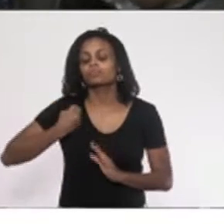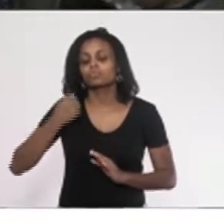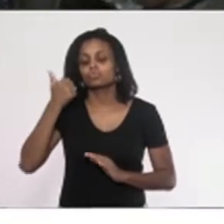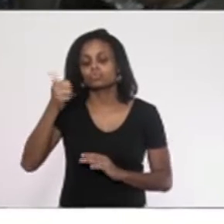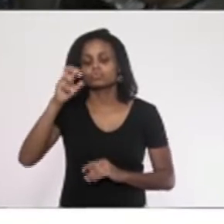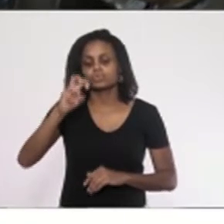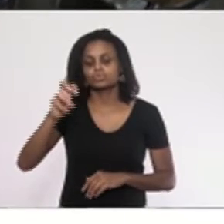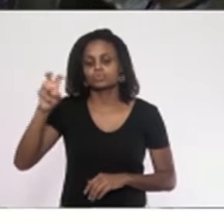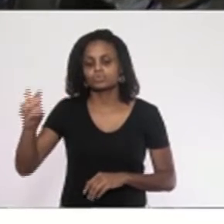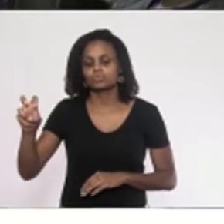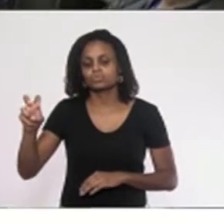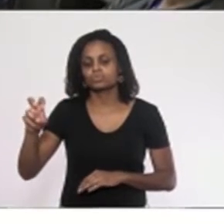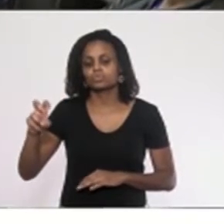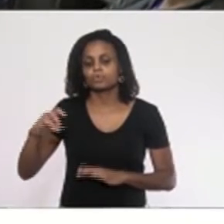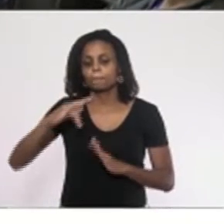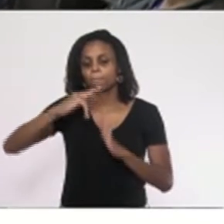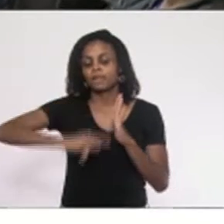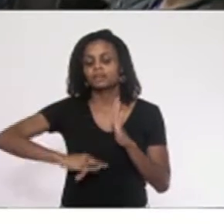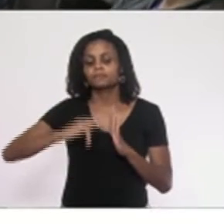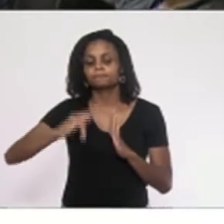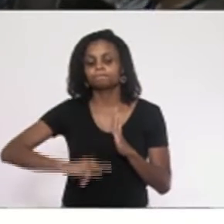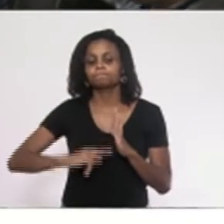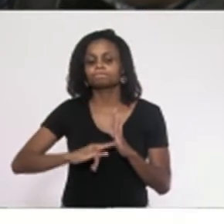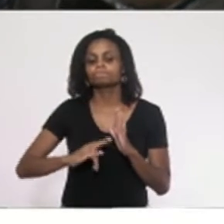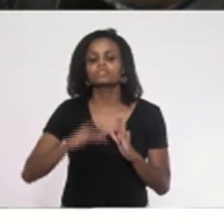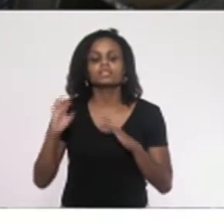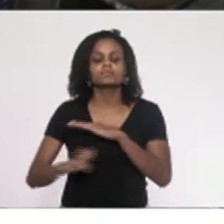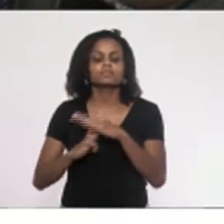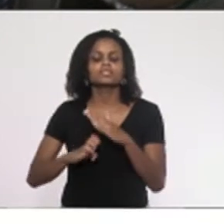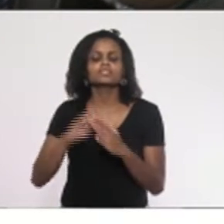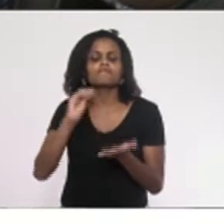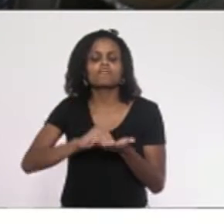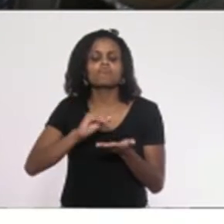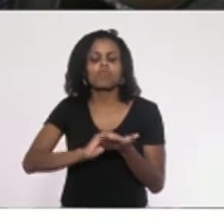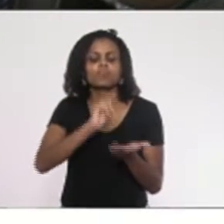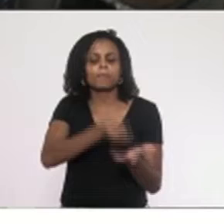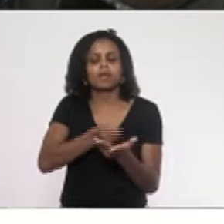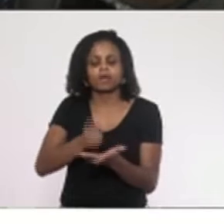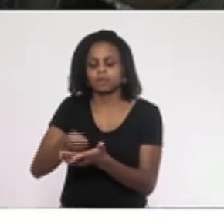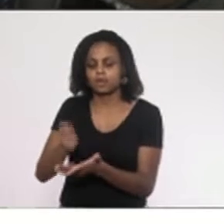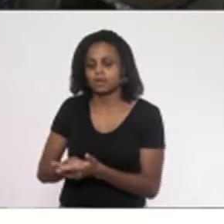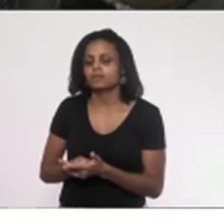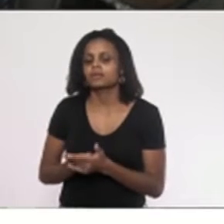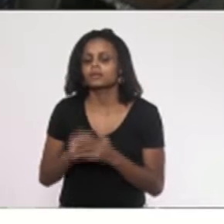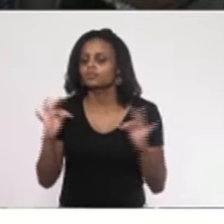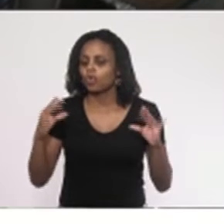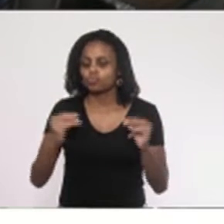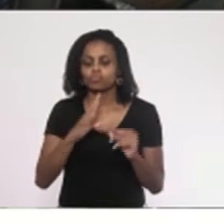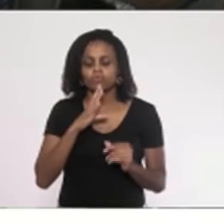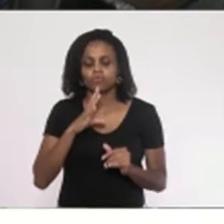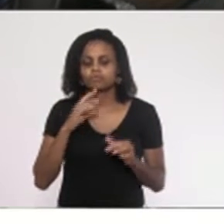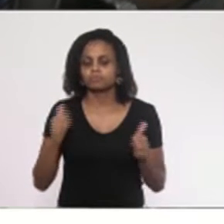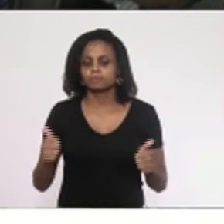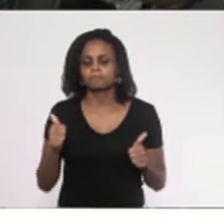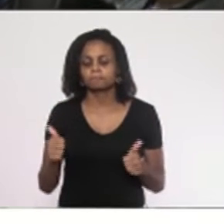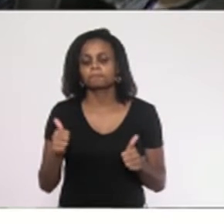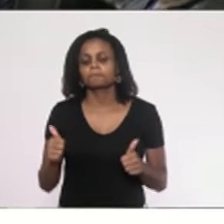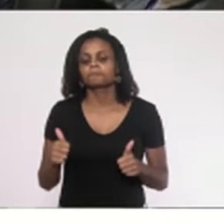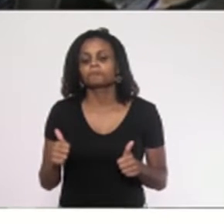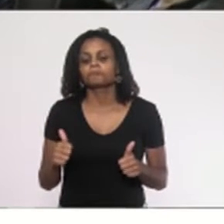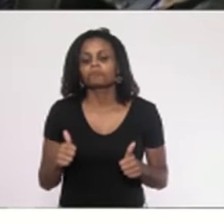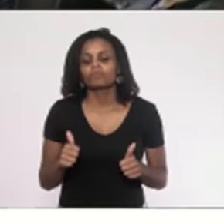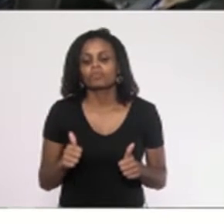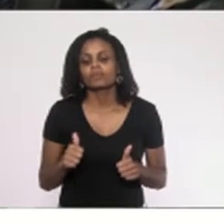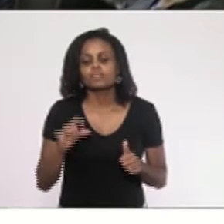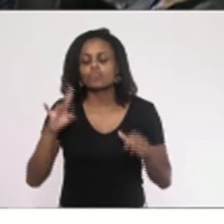155. É a lista dos 100 devedores. Quer que leia? É a lista dos 100 devedores. Todos têm conhecimento, deputado. É